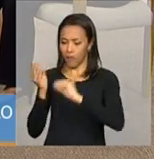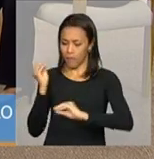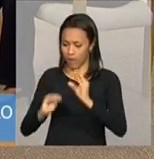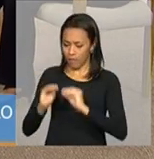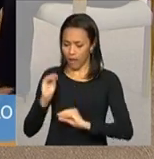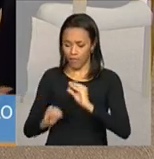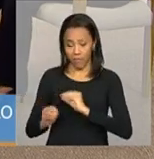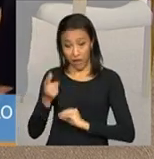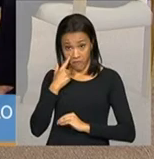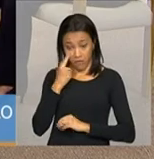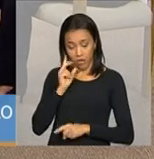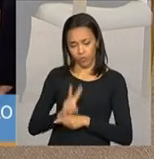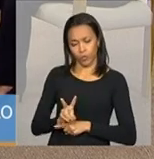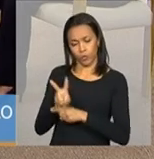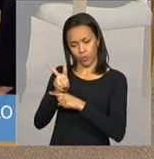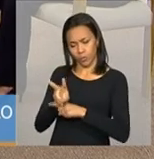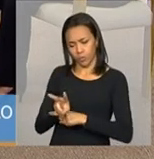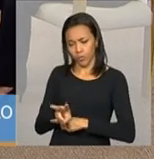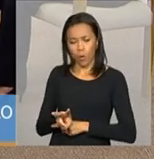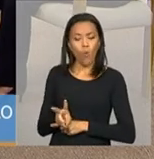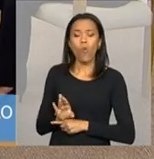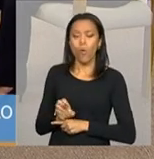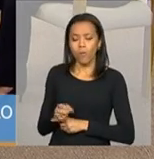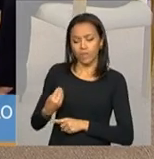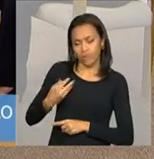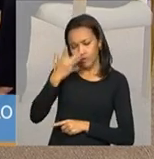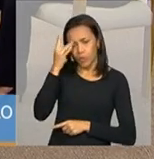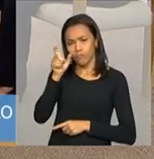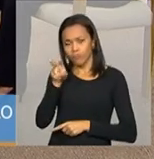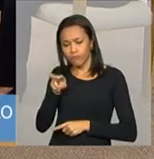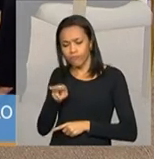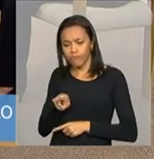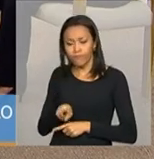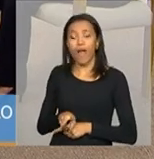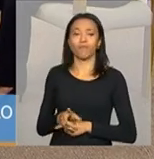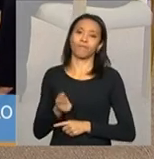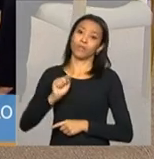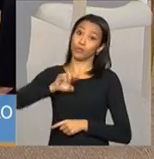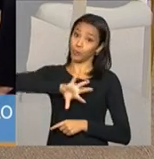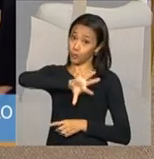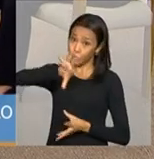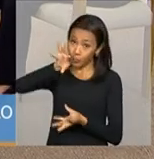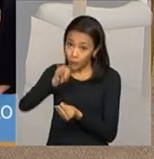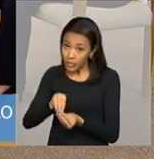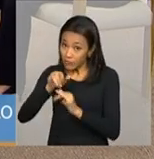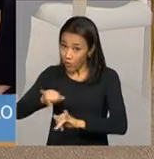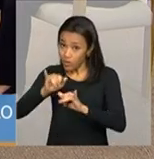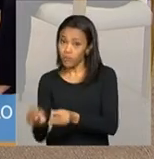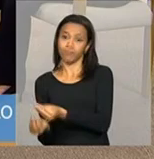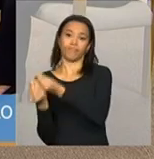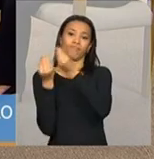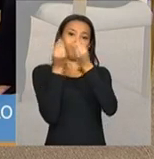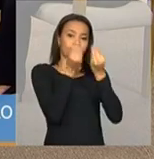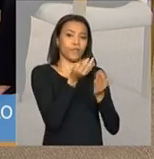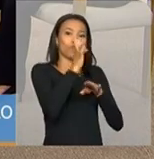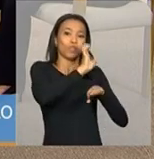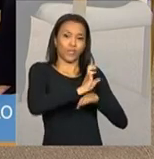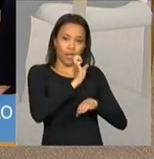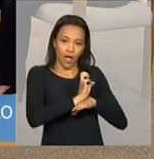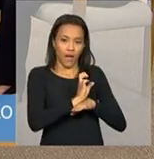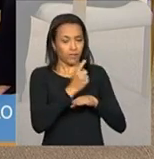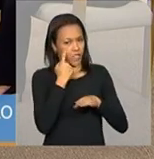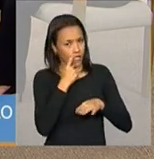de acompanhamento dessas pessoas devem ser repassados para o Estado, não é? Que faz